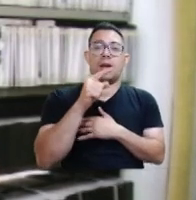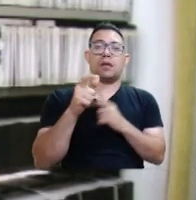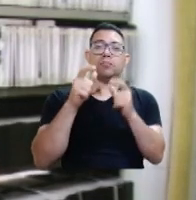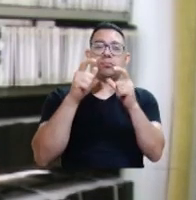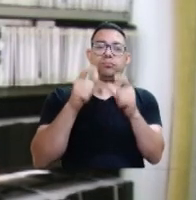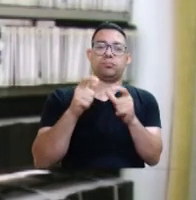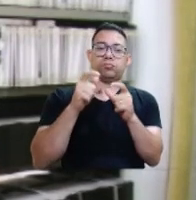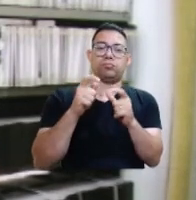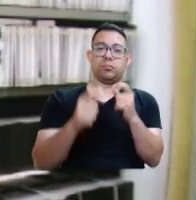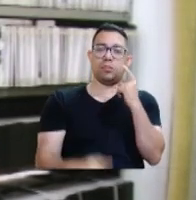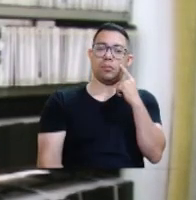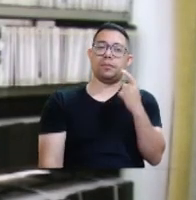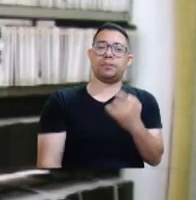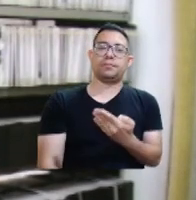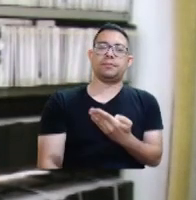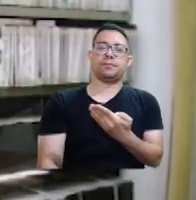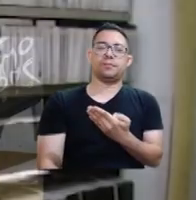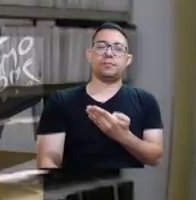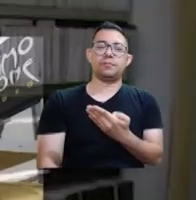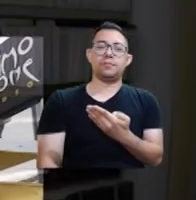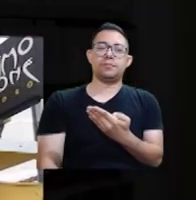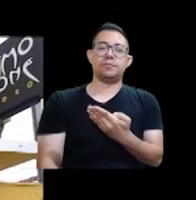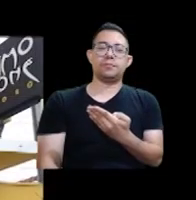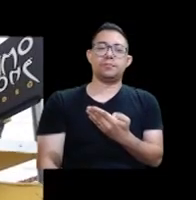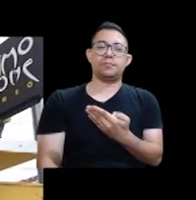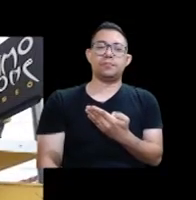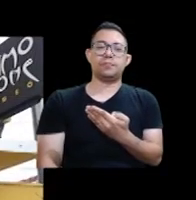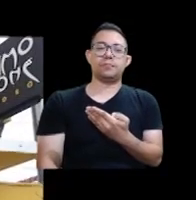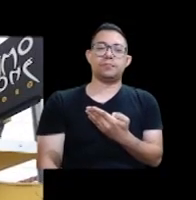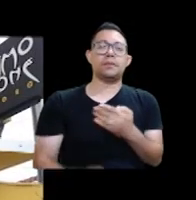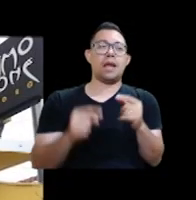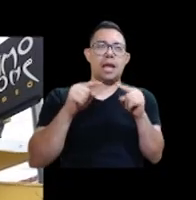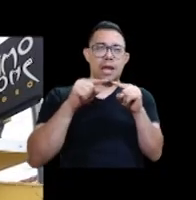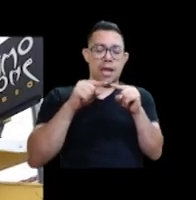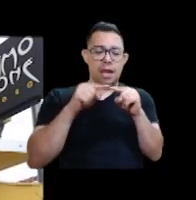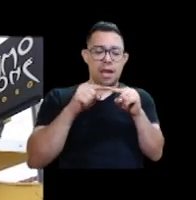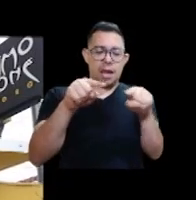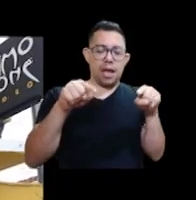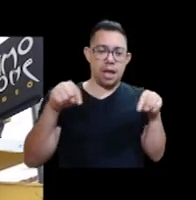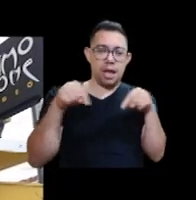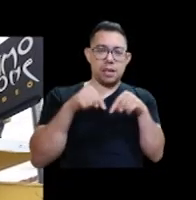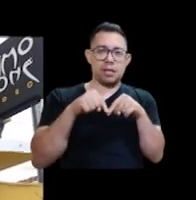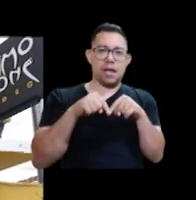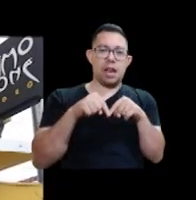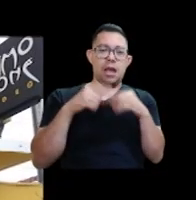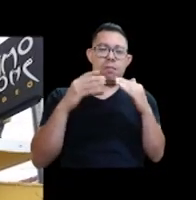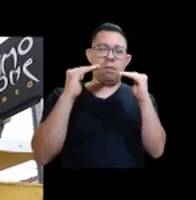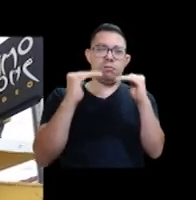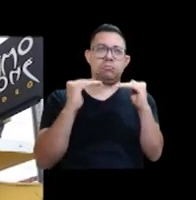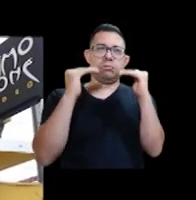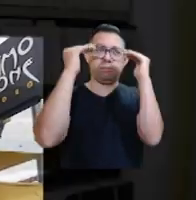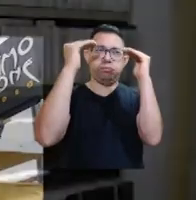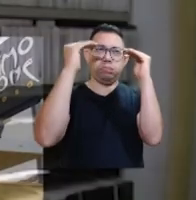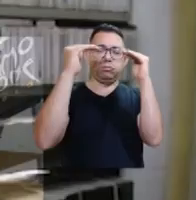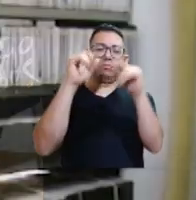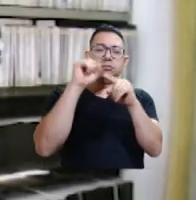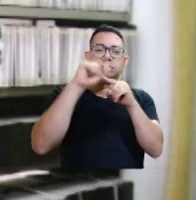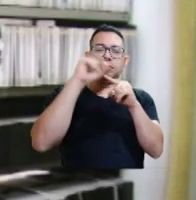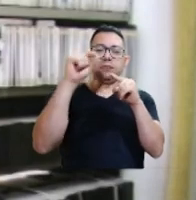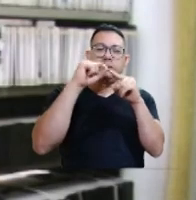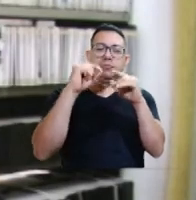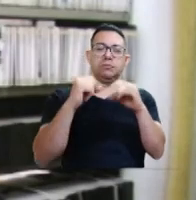primeira gramofone surgiu na Voluntários da Franca. A gente começou com uma sala,